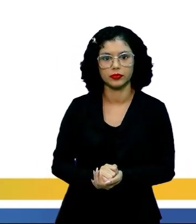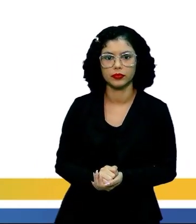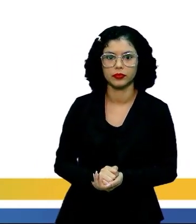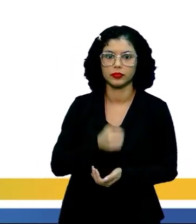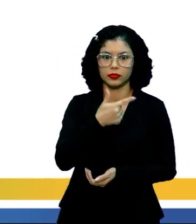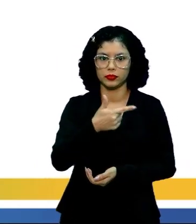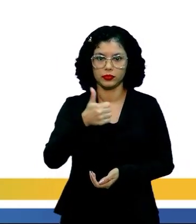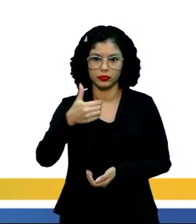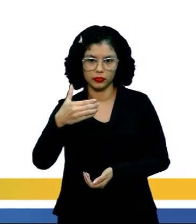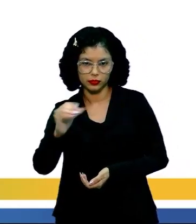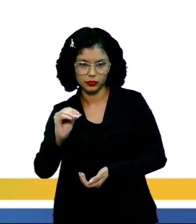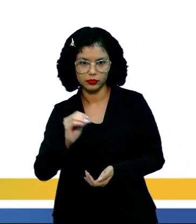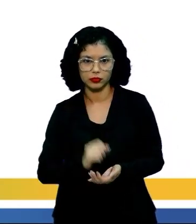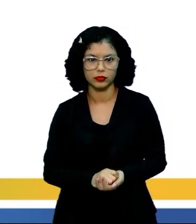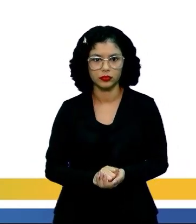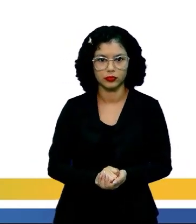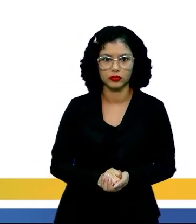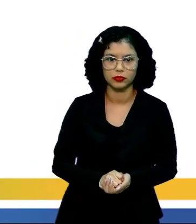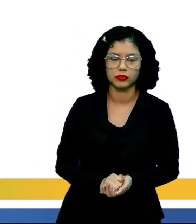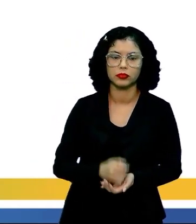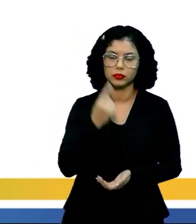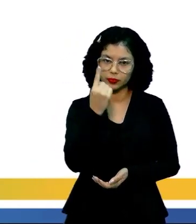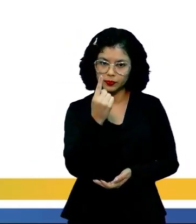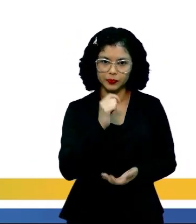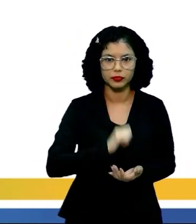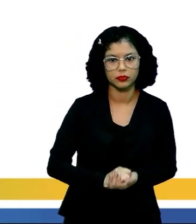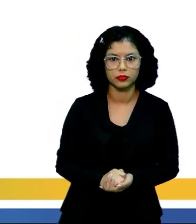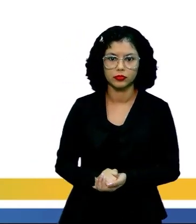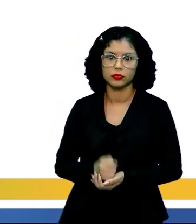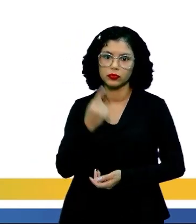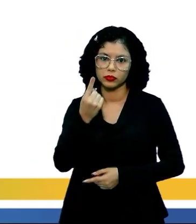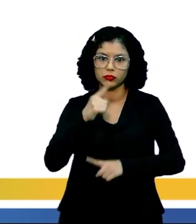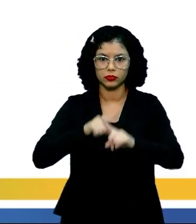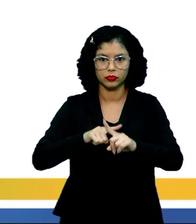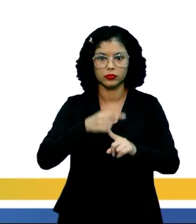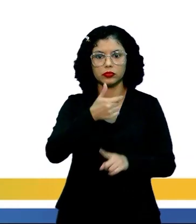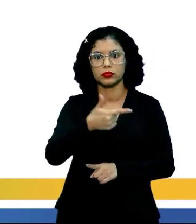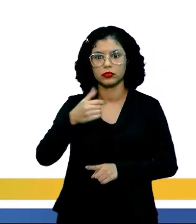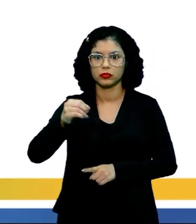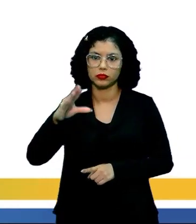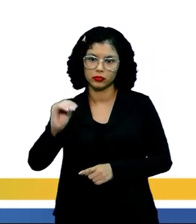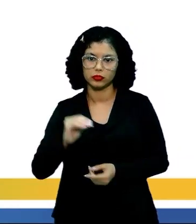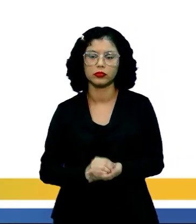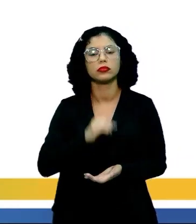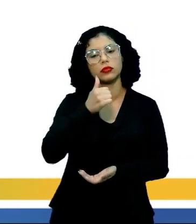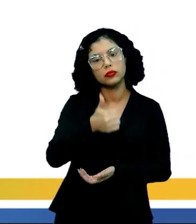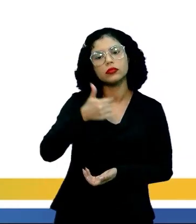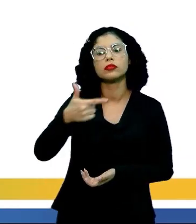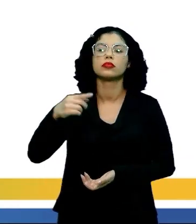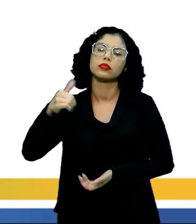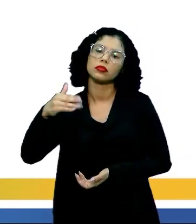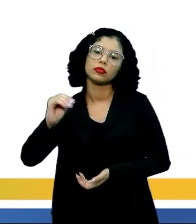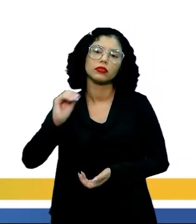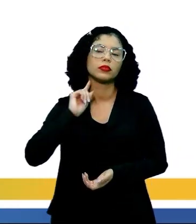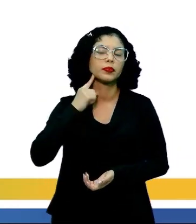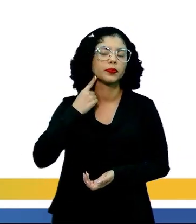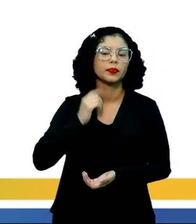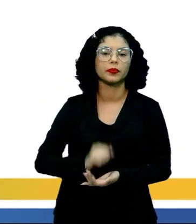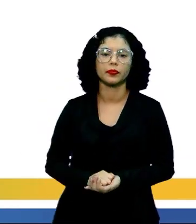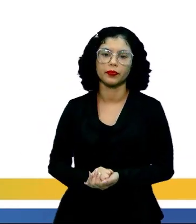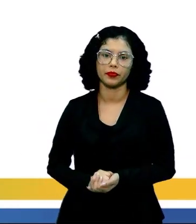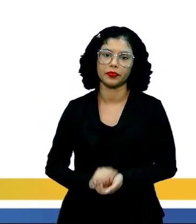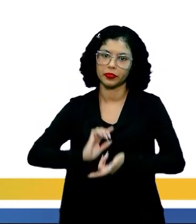sobra 210. Se eu cortar um zero, aqui sobra 1. 1 vezes 210 dá 210 toneladas de